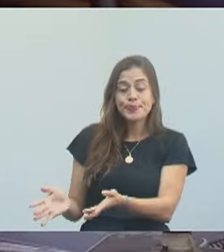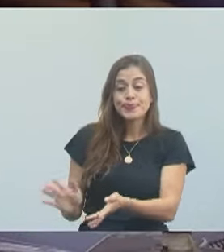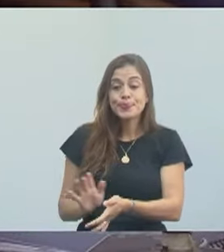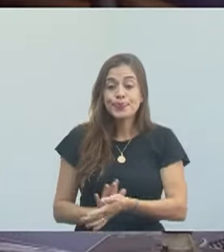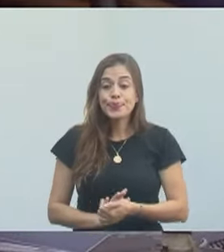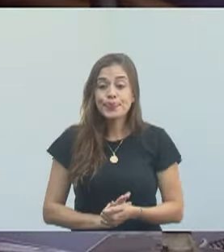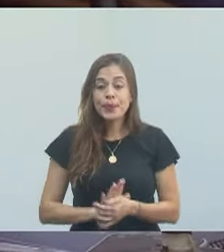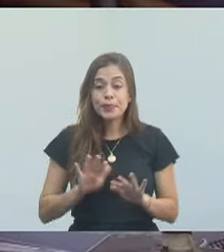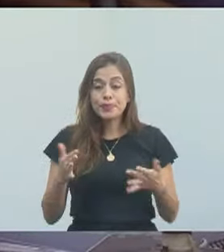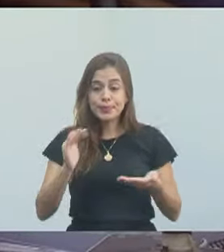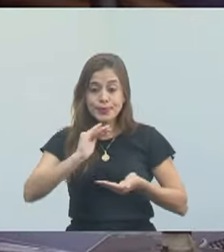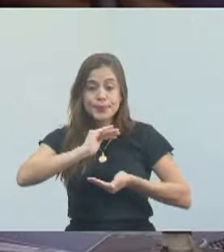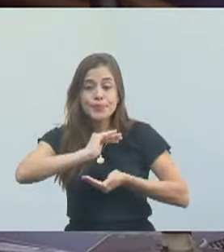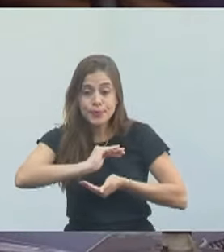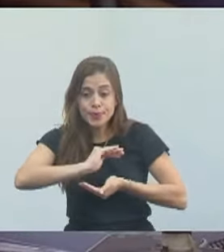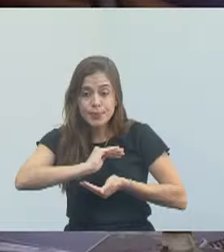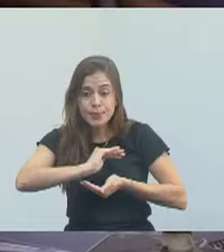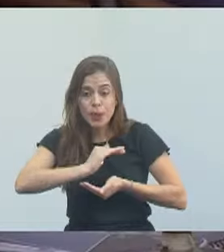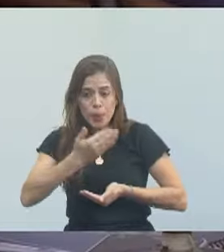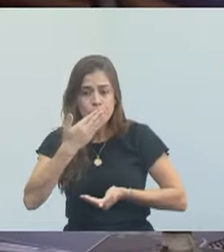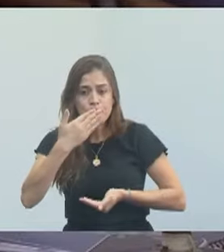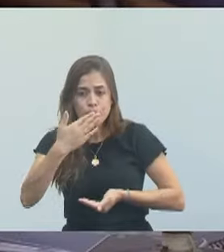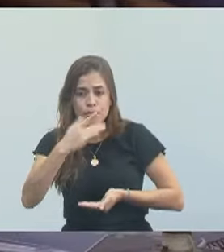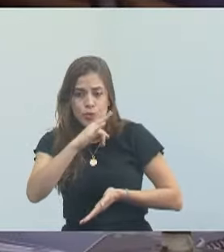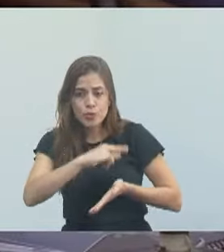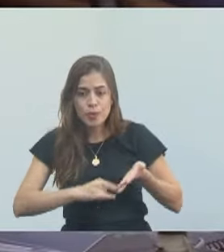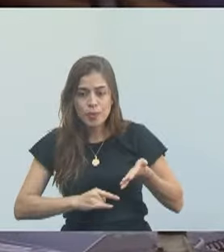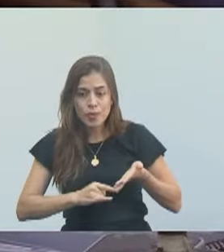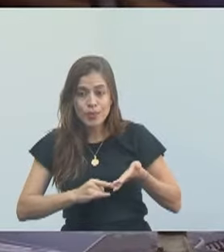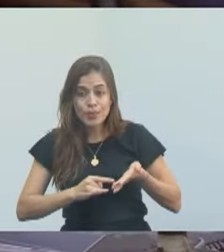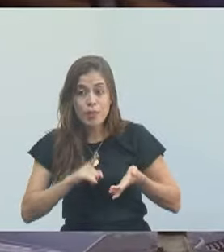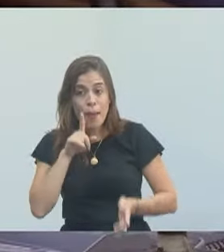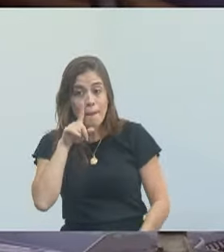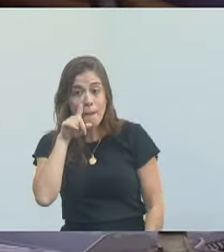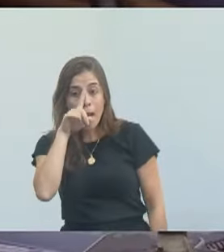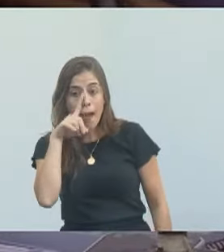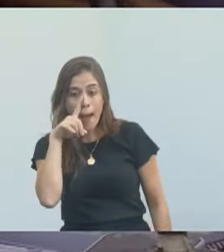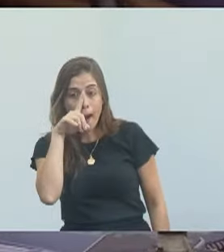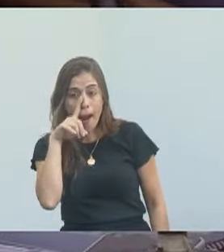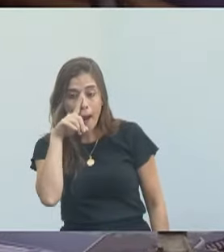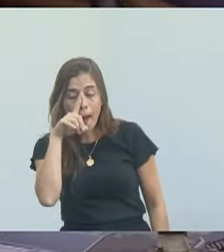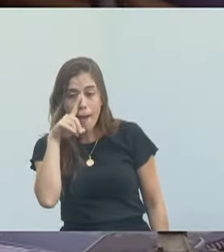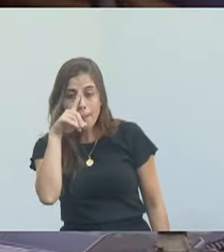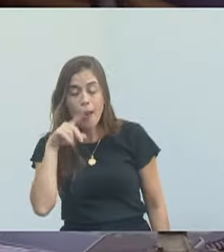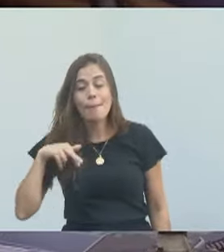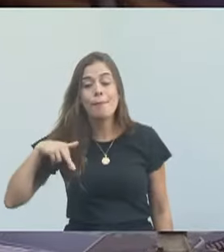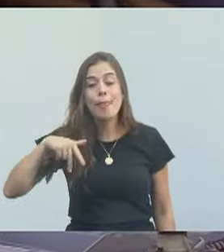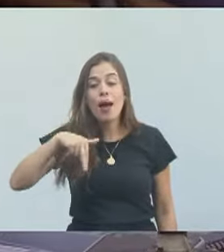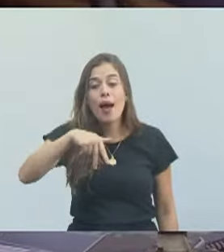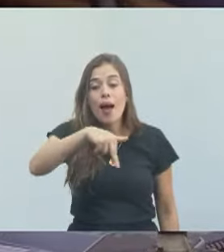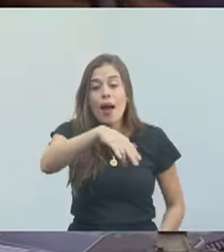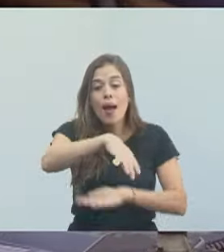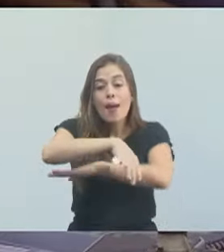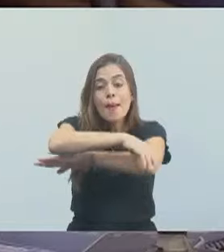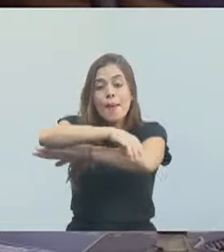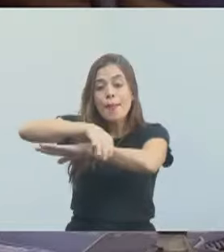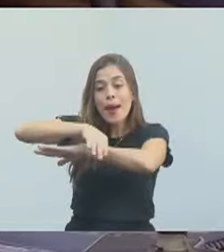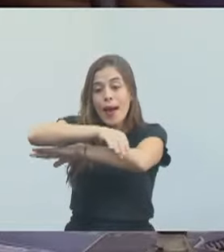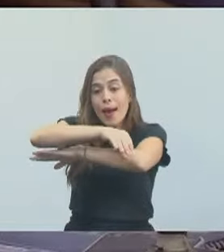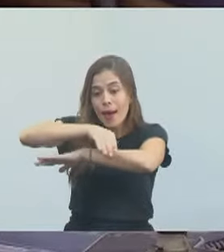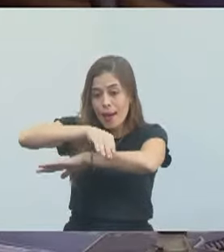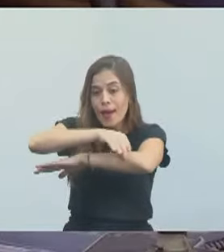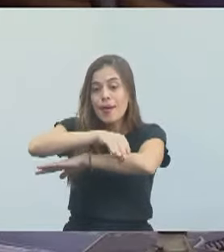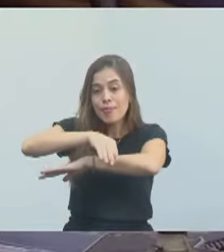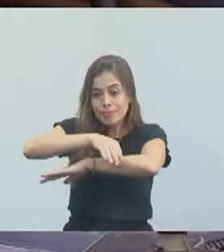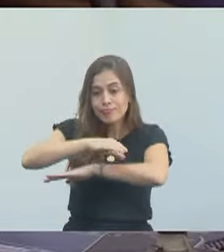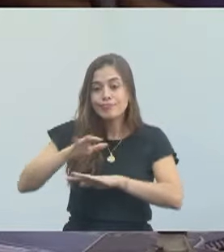inclusive, segundo a Defesa Civil, que eu pedi um laudo, colocando em risco a passagem dos pedestres ali